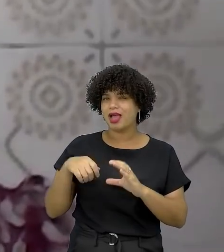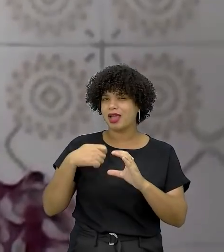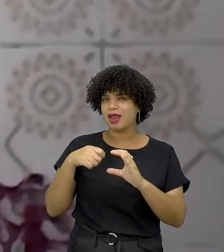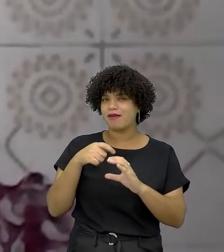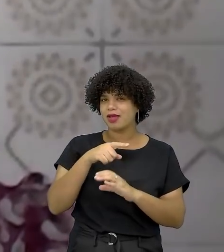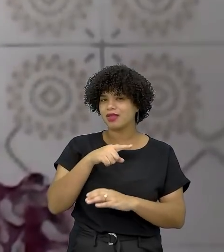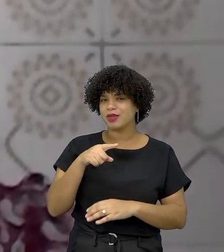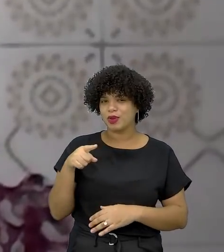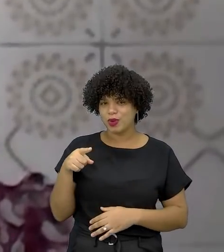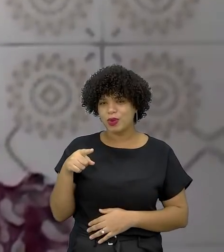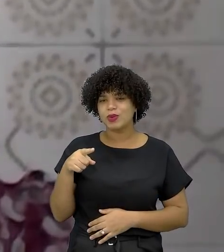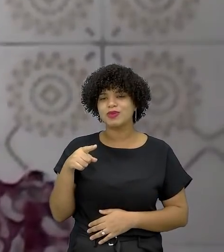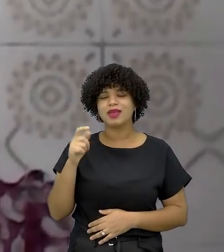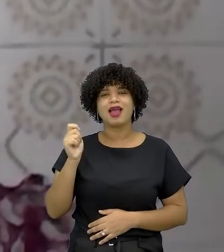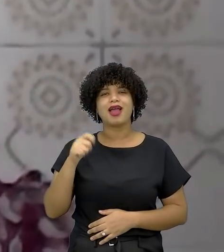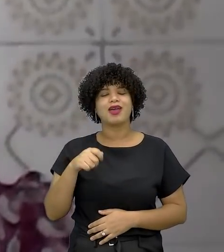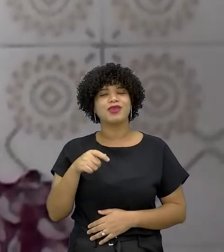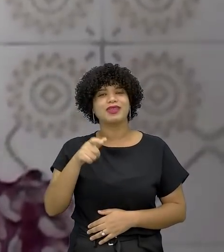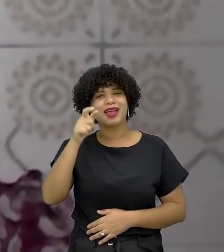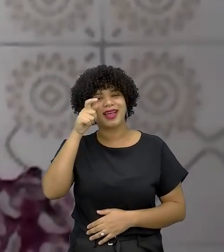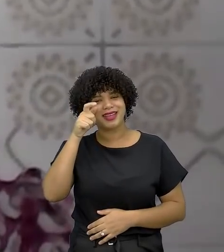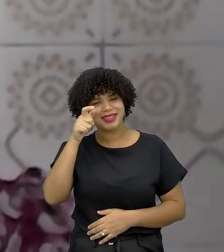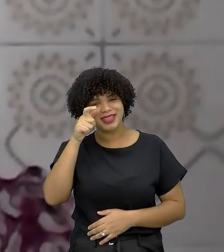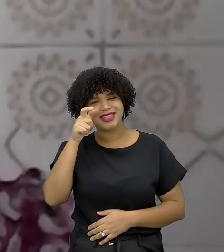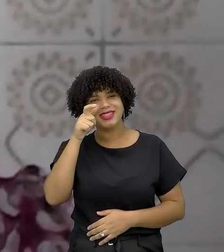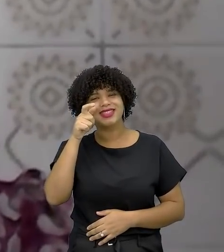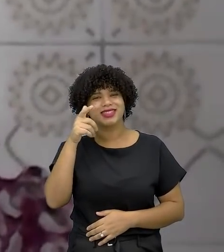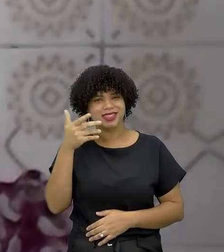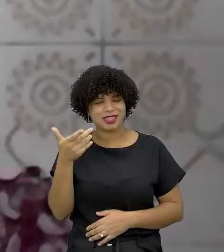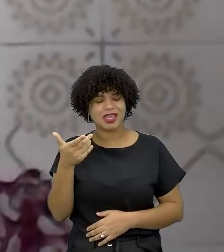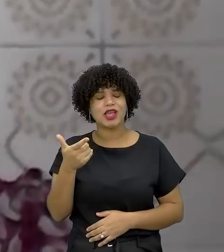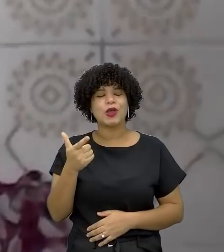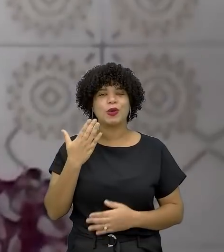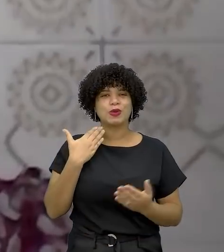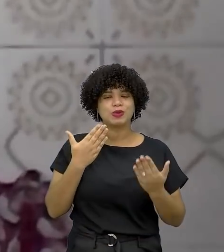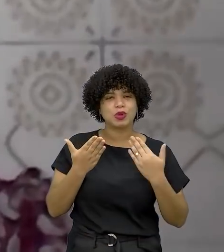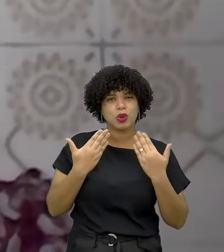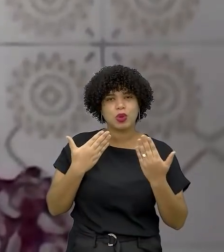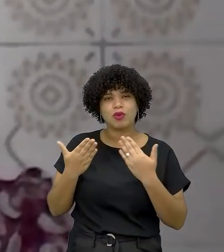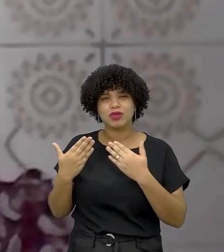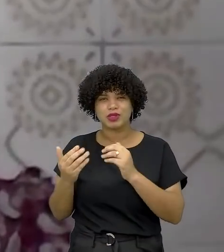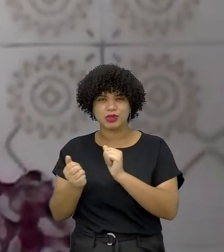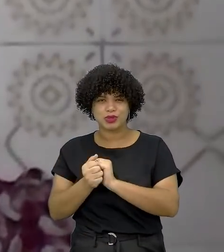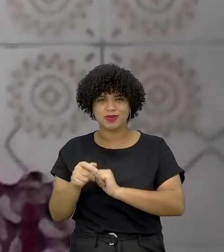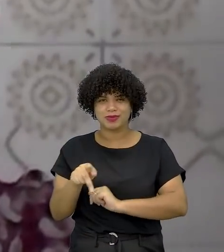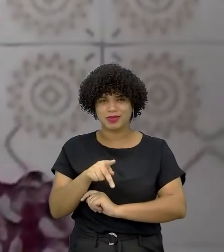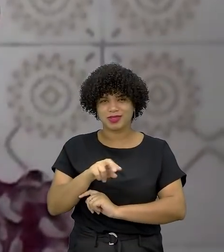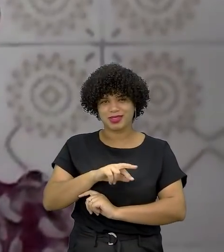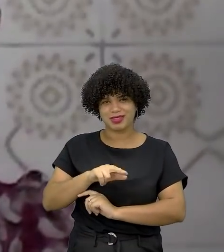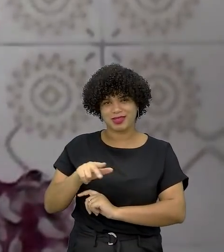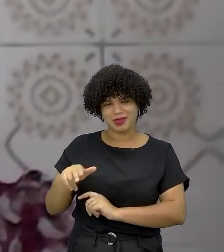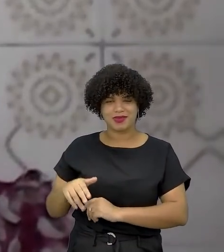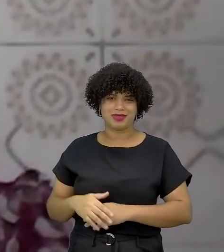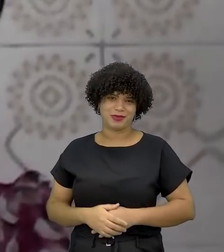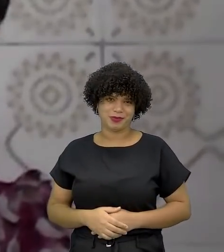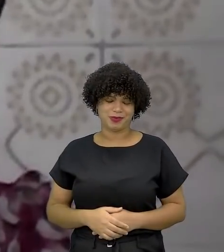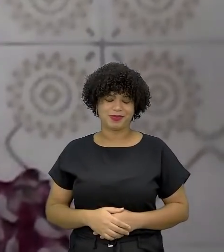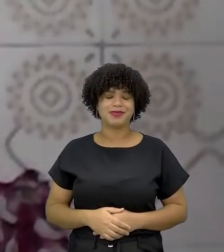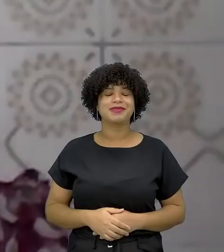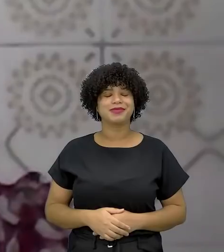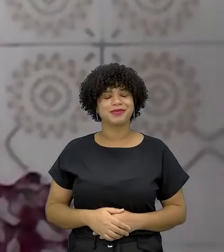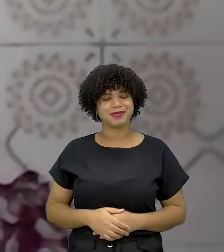gravada, né, para que vocês possam assistir e conversar e discutir. Espero que o que